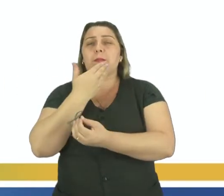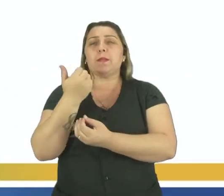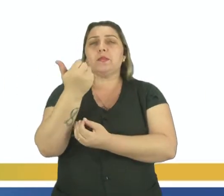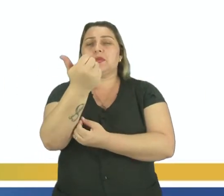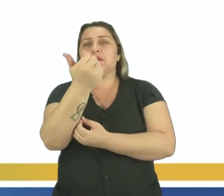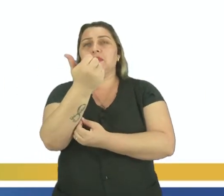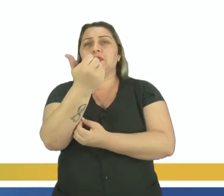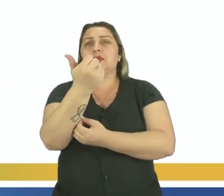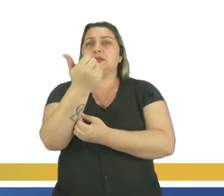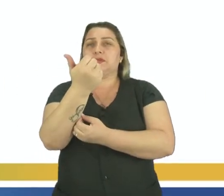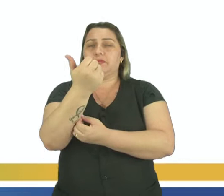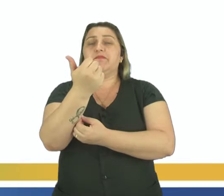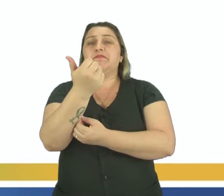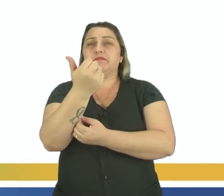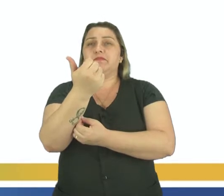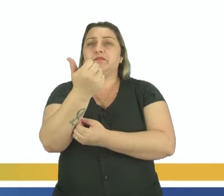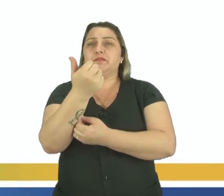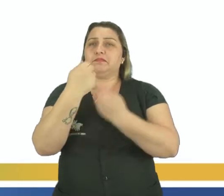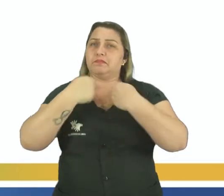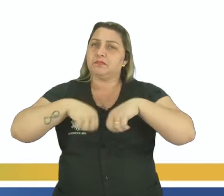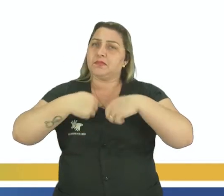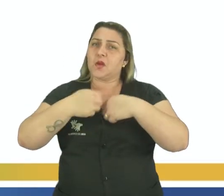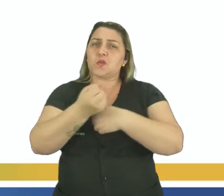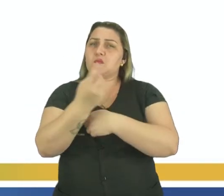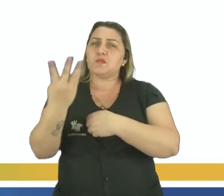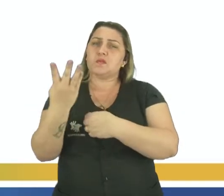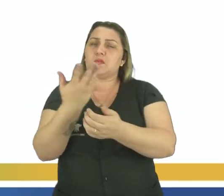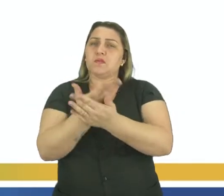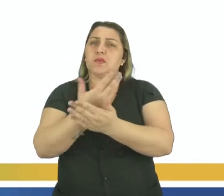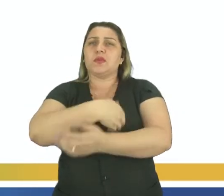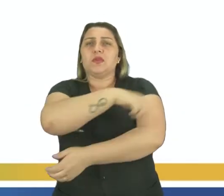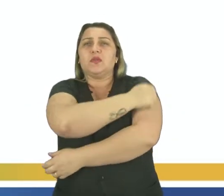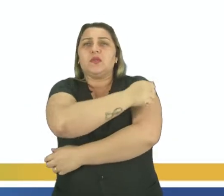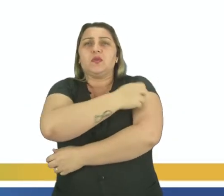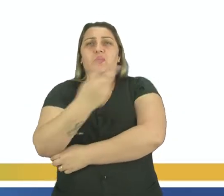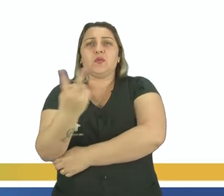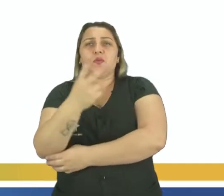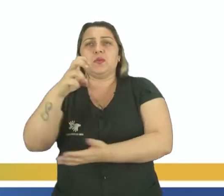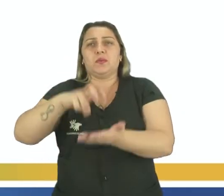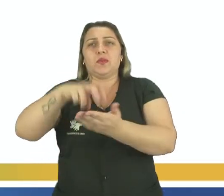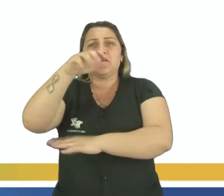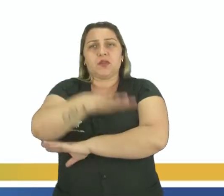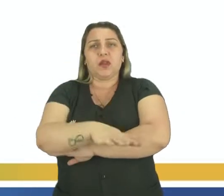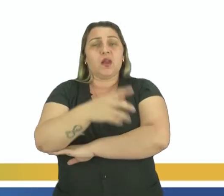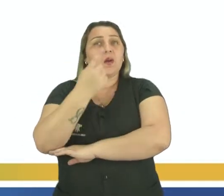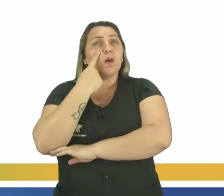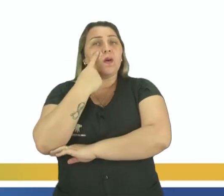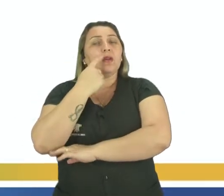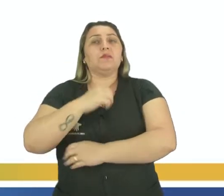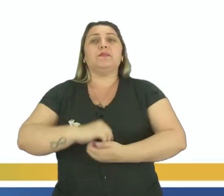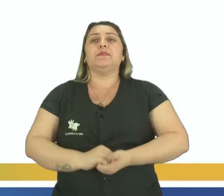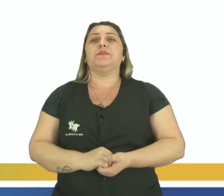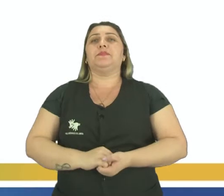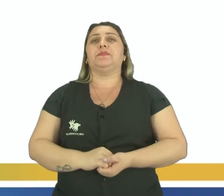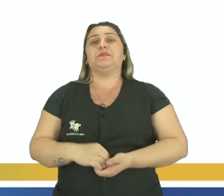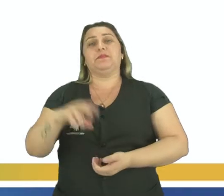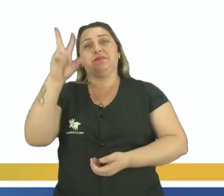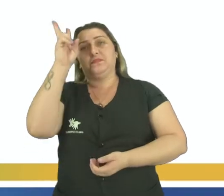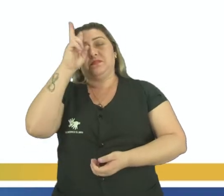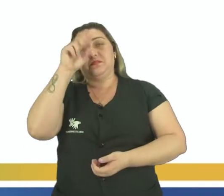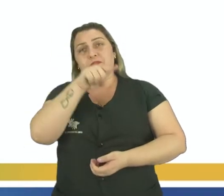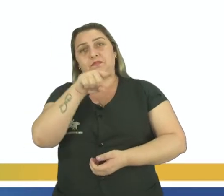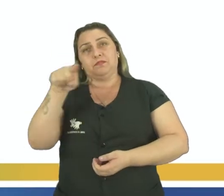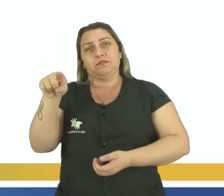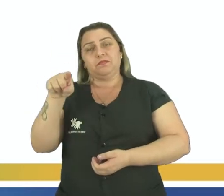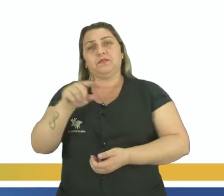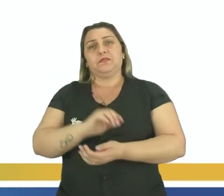dar para este probleminha? Quantos alunos estudam nos 2 turnos? Aí olha aqui para mim. Lembra que vocês dizem